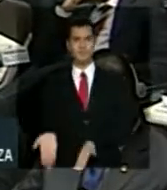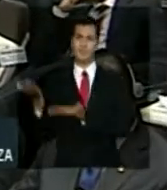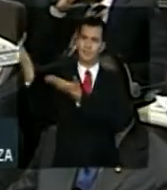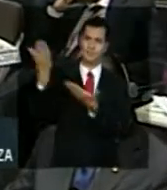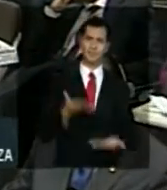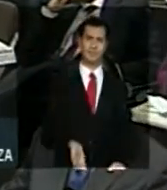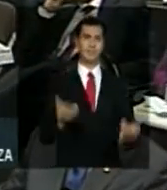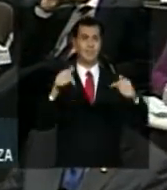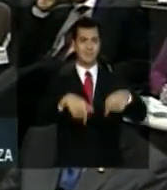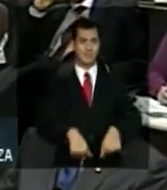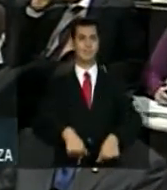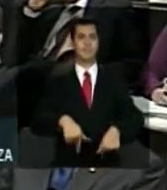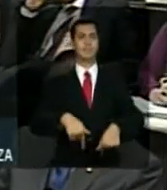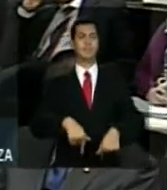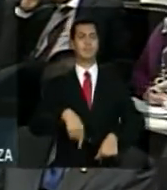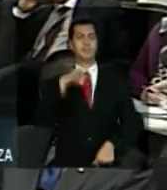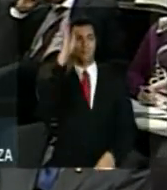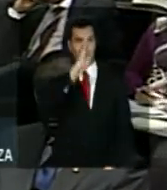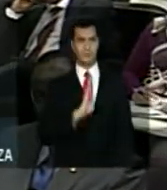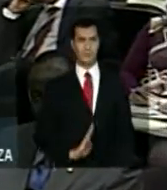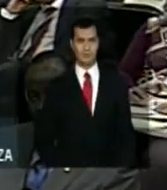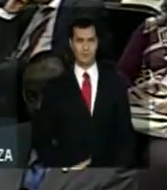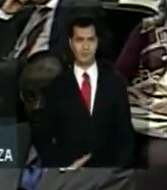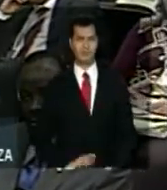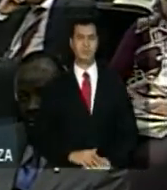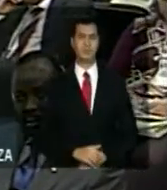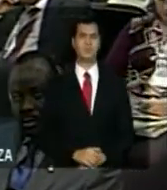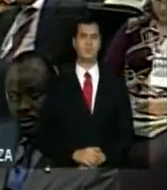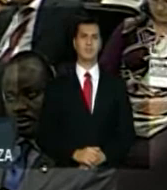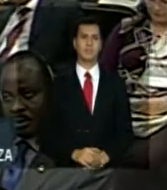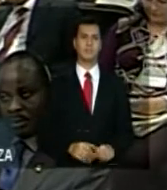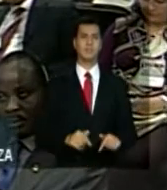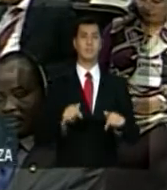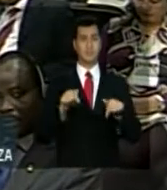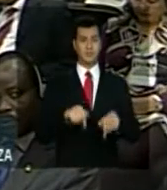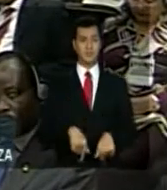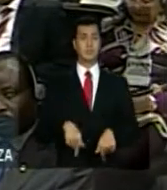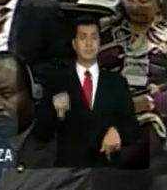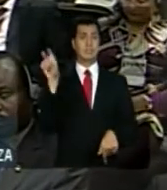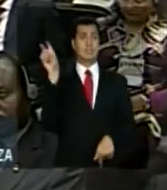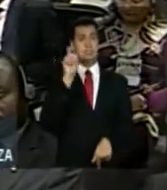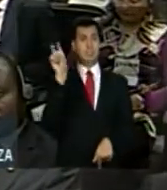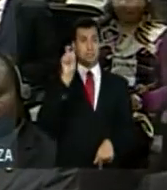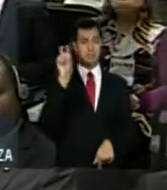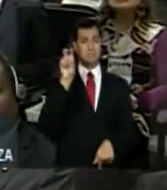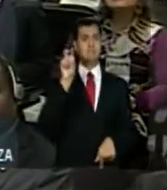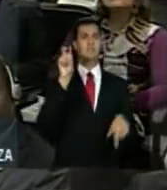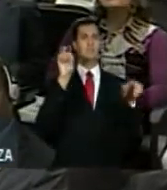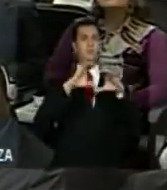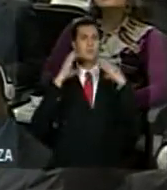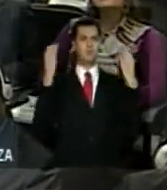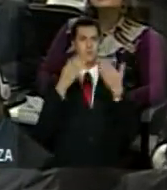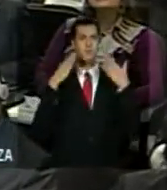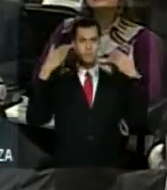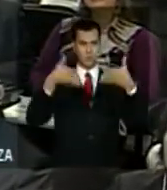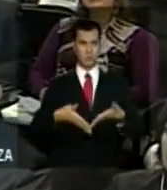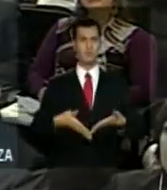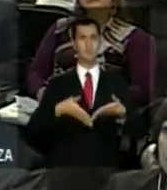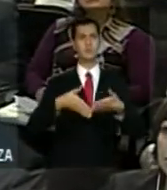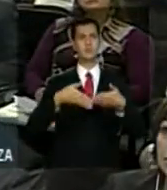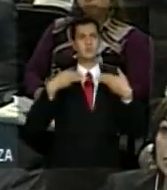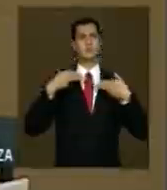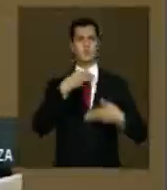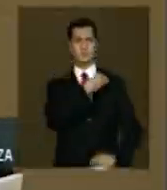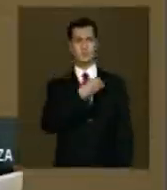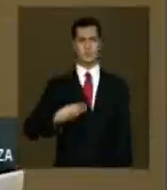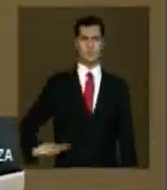ministras e autoridades nacionais e internacionais nessa nessa nossa quinta edição do Fórum de ministros Eh